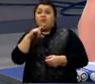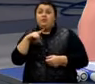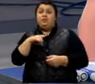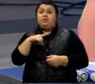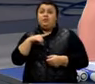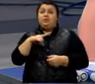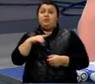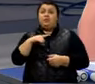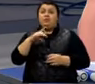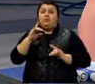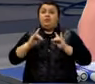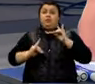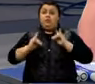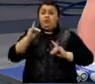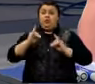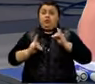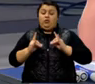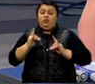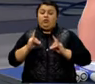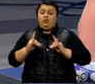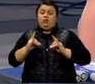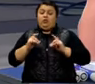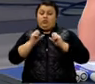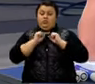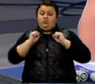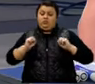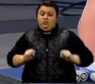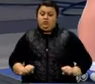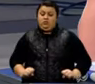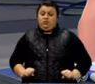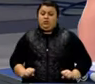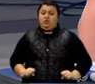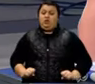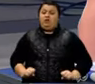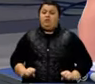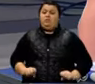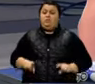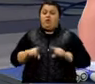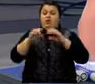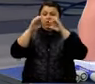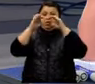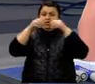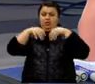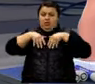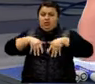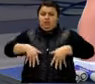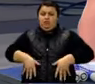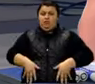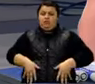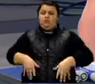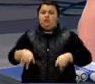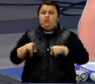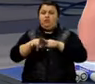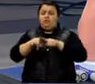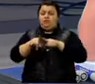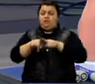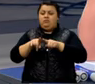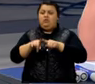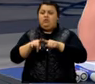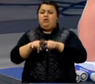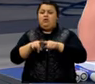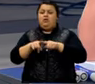endócrino e o sistema nervoso. Tem órgãos também que fazem parte de 2 ou mais sistemas também. Então,